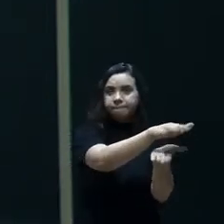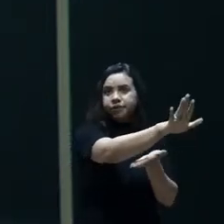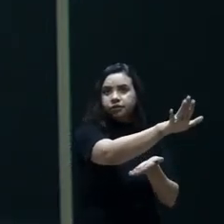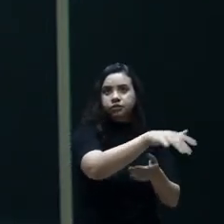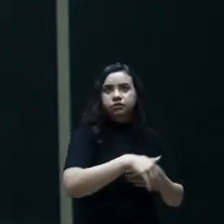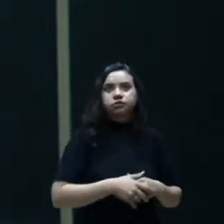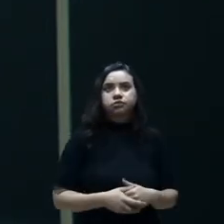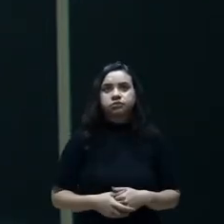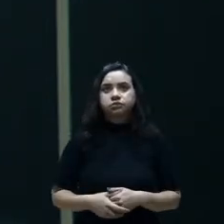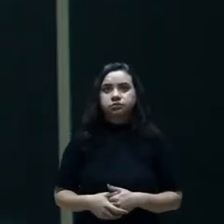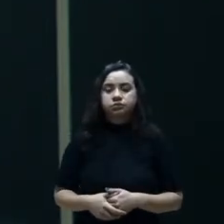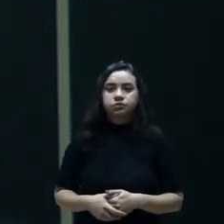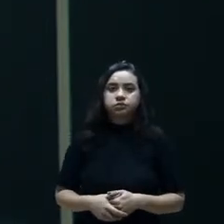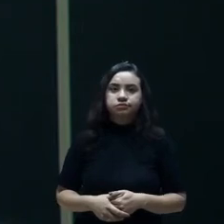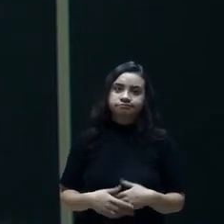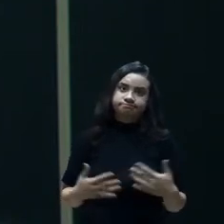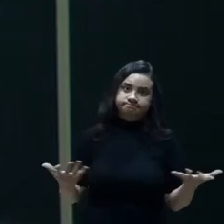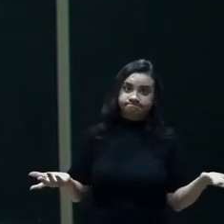vai trabalhar no banheiro.